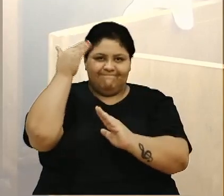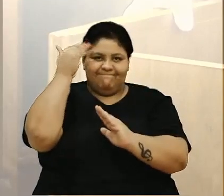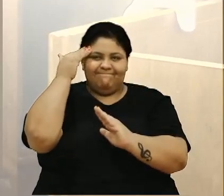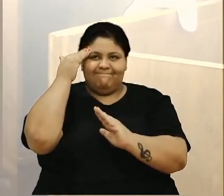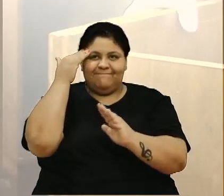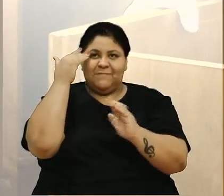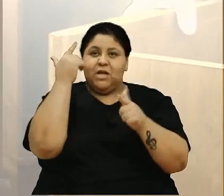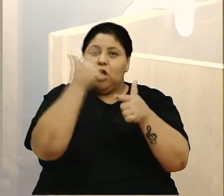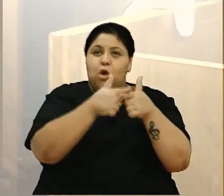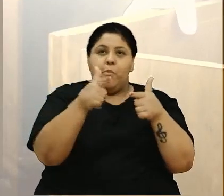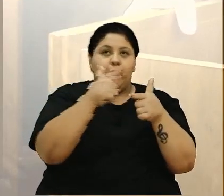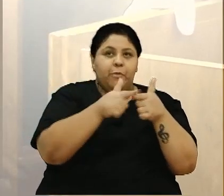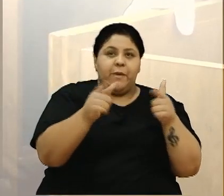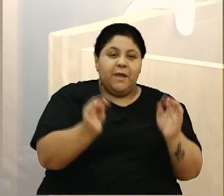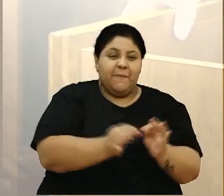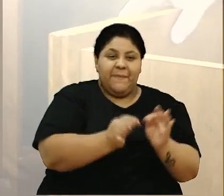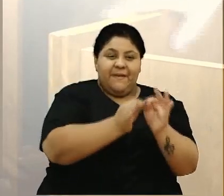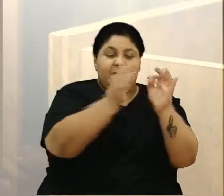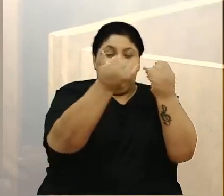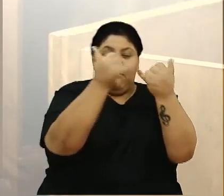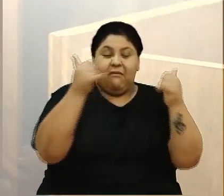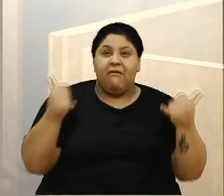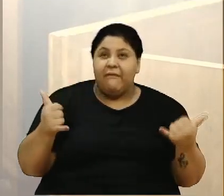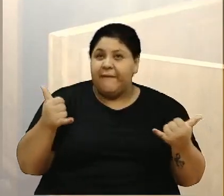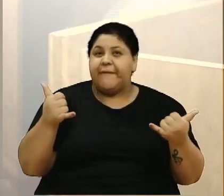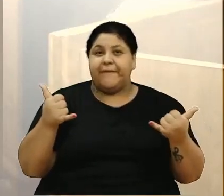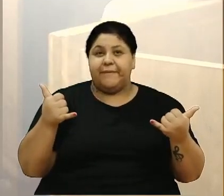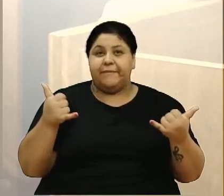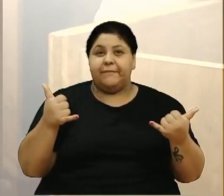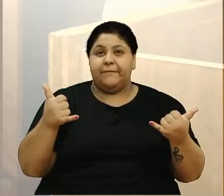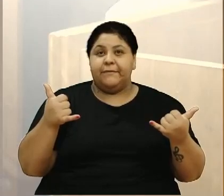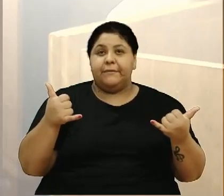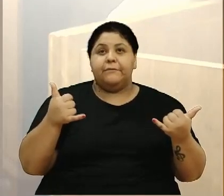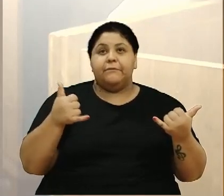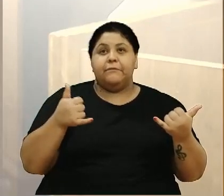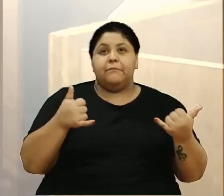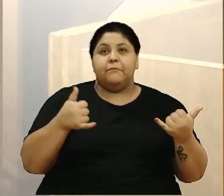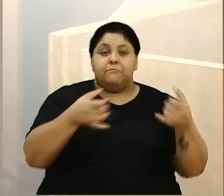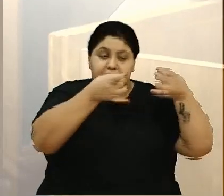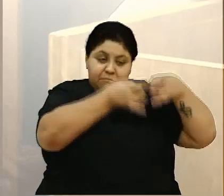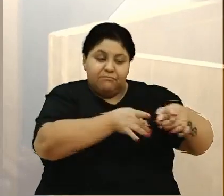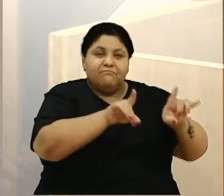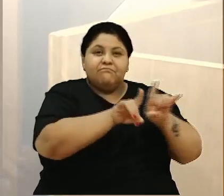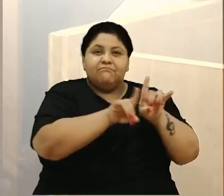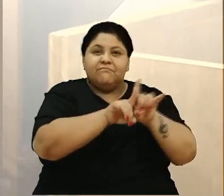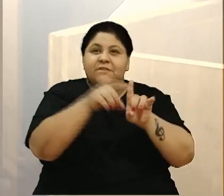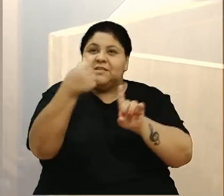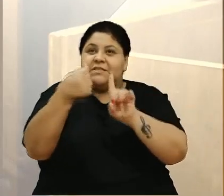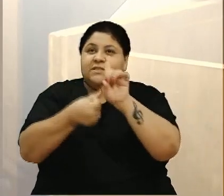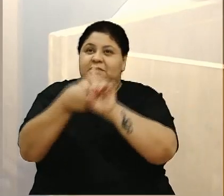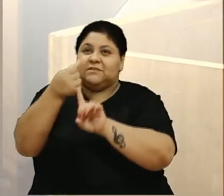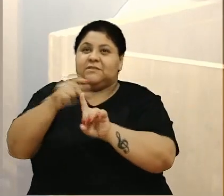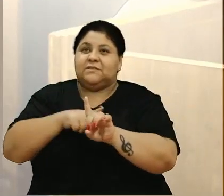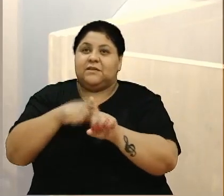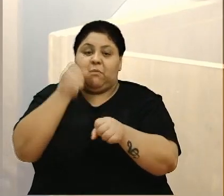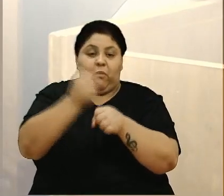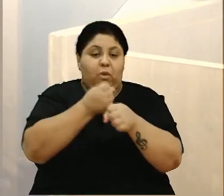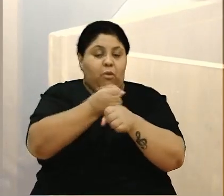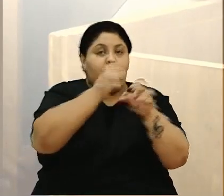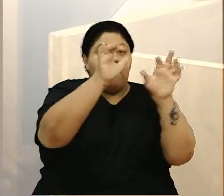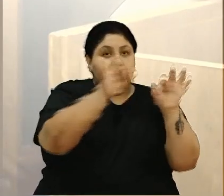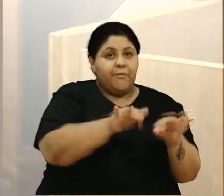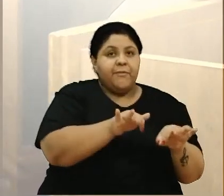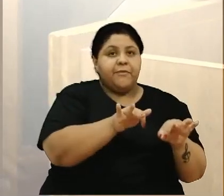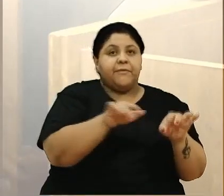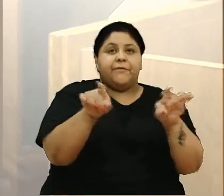aí estarem em condições de virem, né, a serem prejudicados. Então, em 6 meses, nós teremos essa obra finalizada.